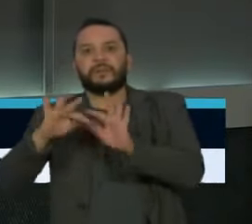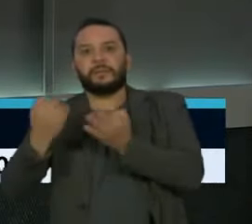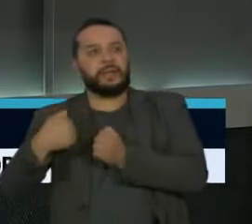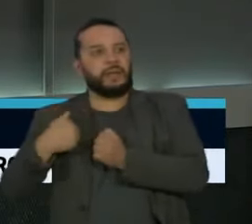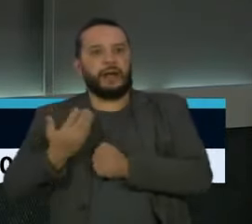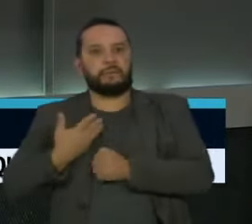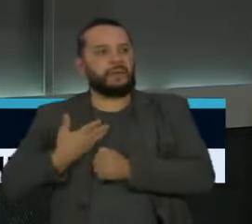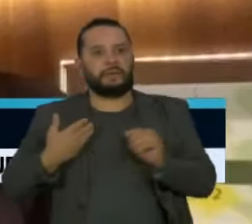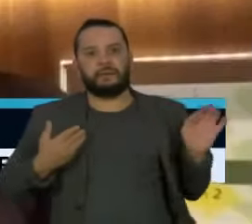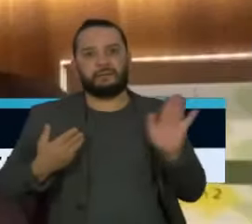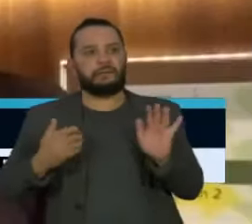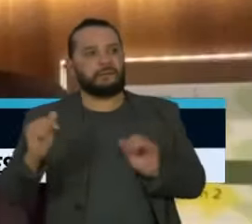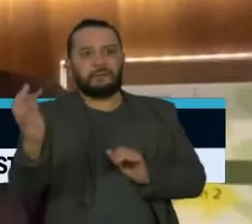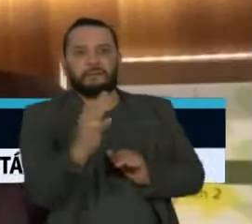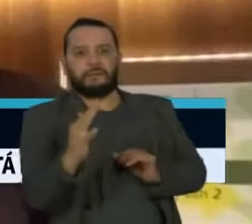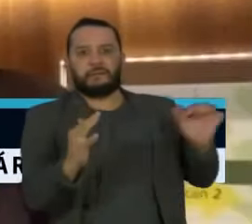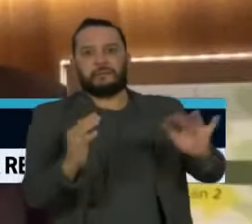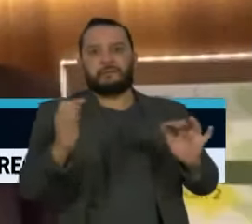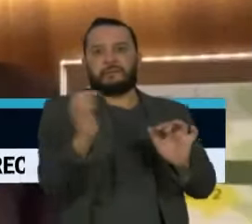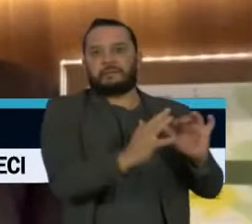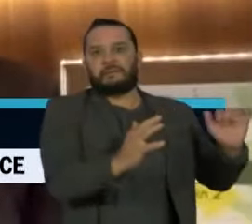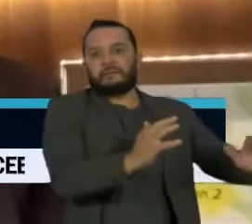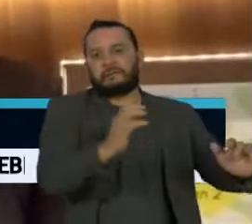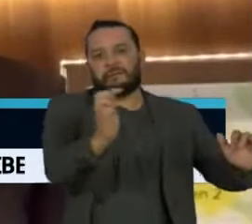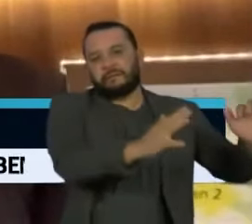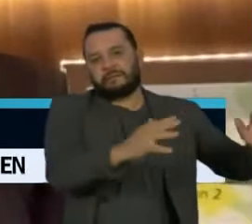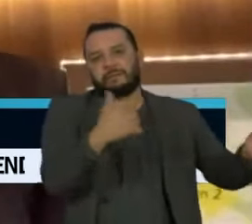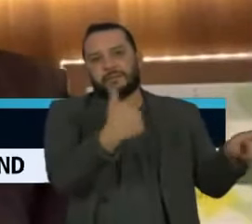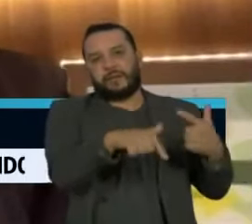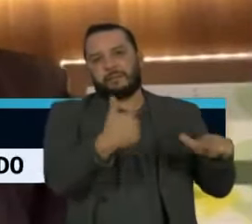são apadrinhadas. Então, gerou,